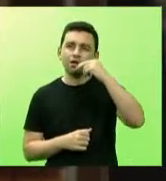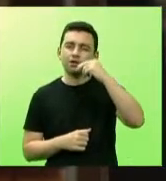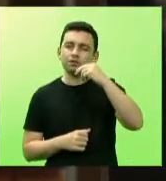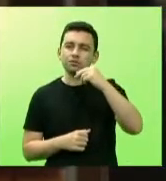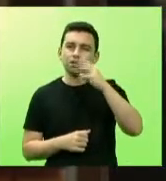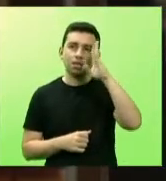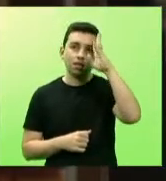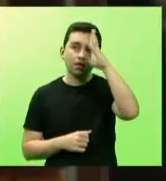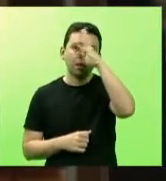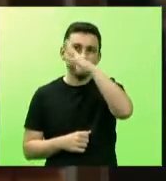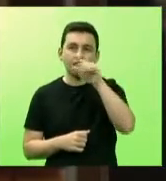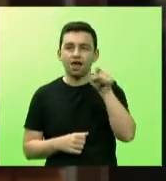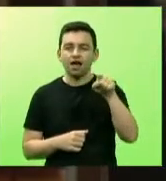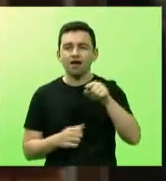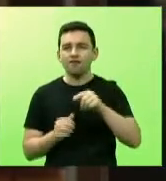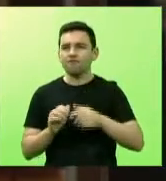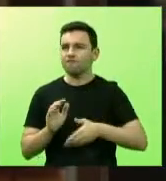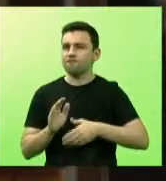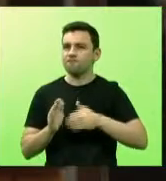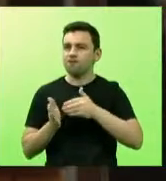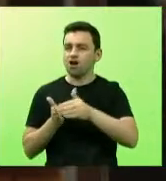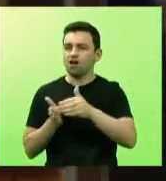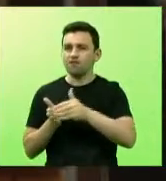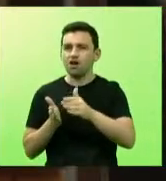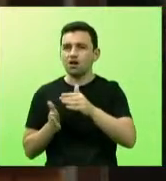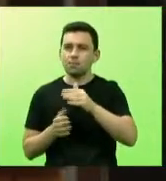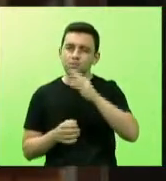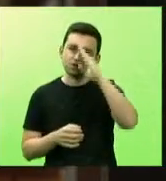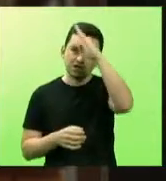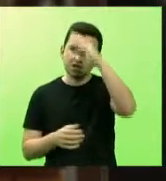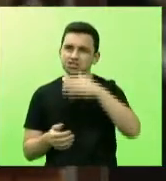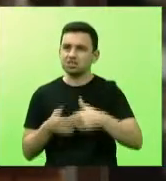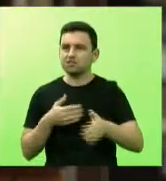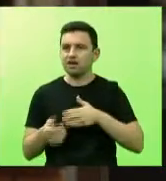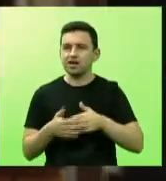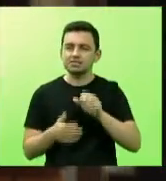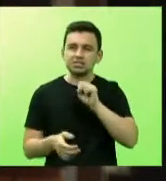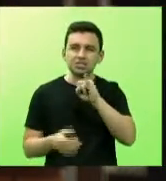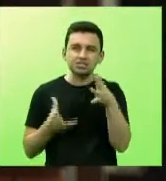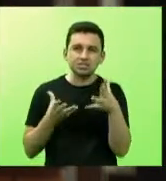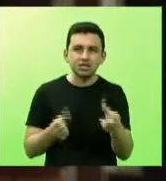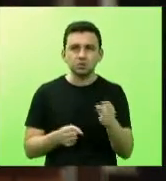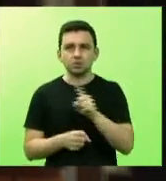se conduzir pelo fora Moisés, se ele está tendo ou não está tendo uma boa aceitação,